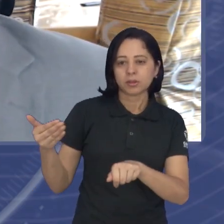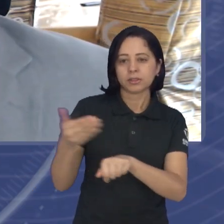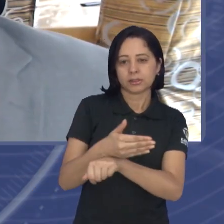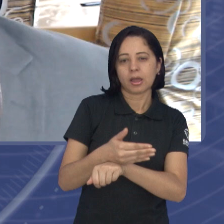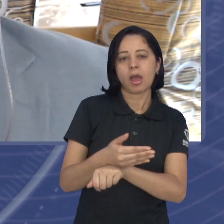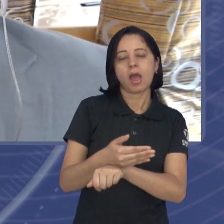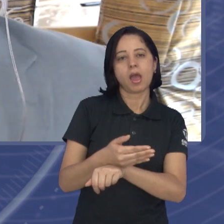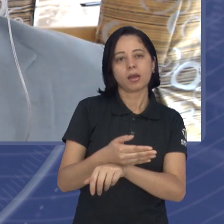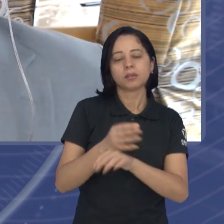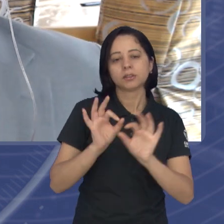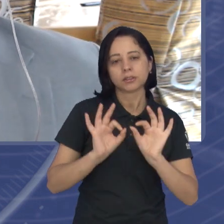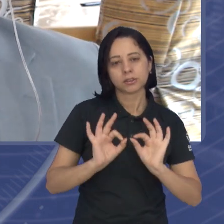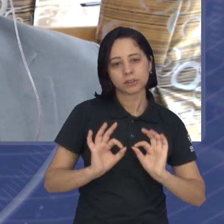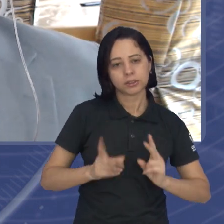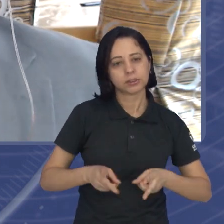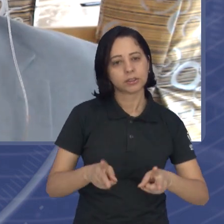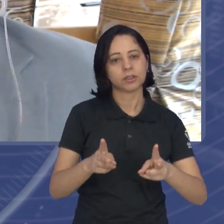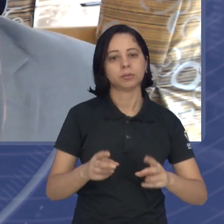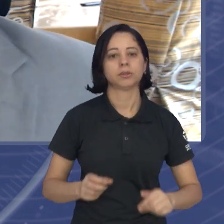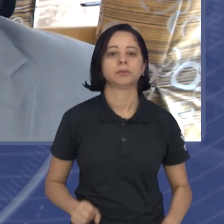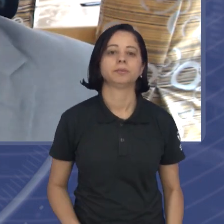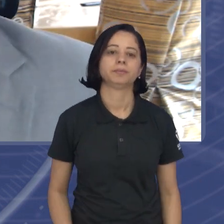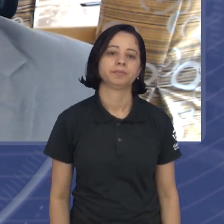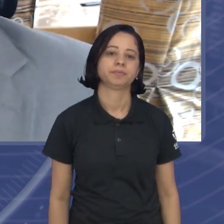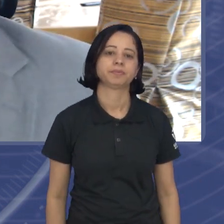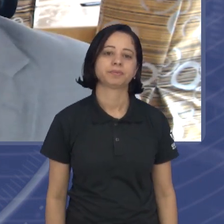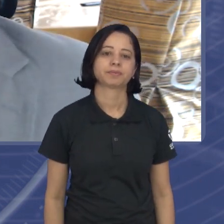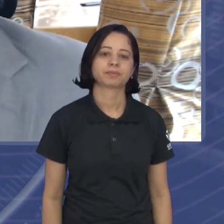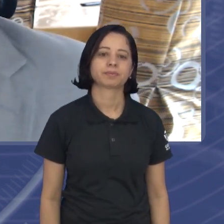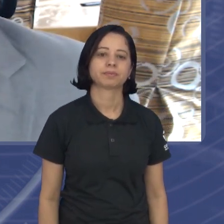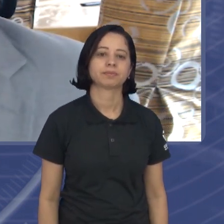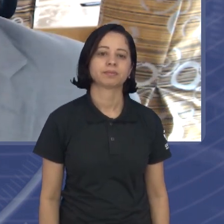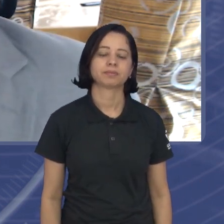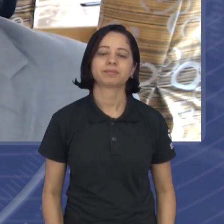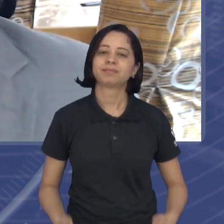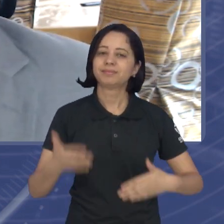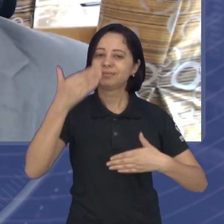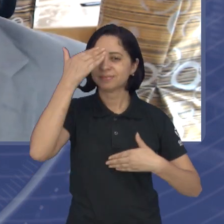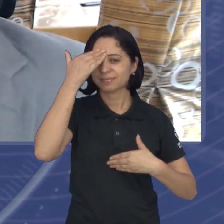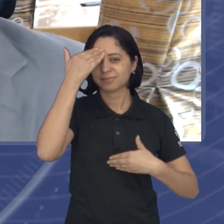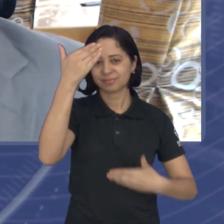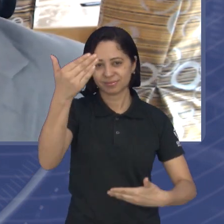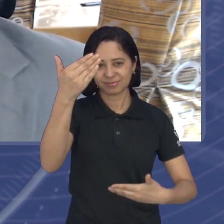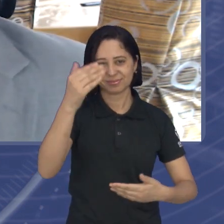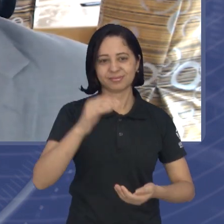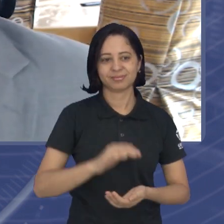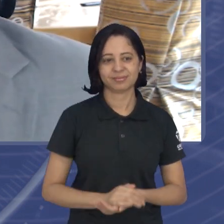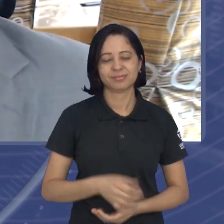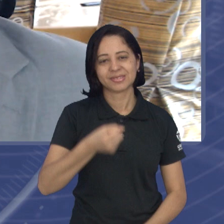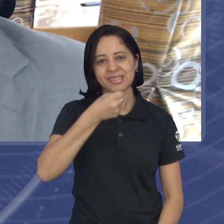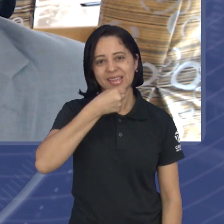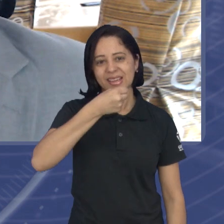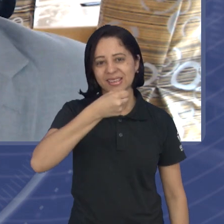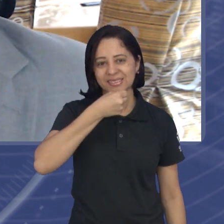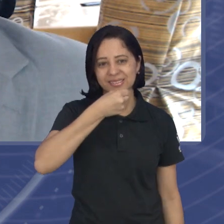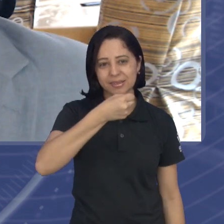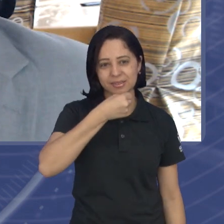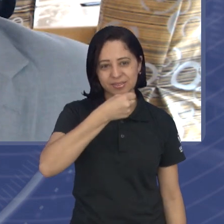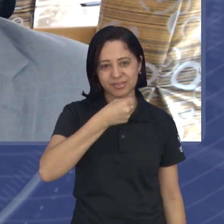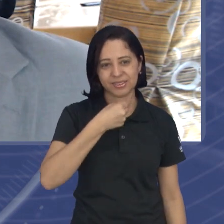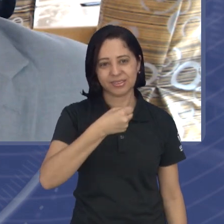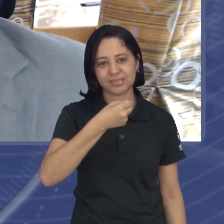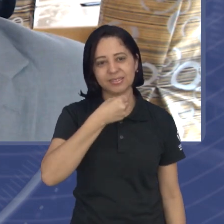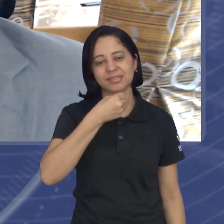a sociedade com isso. Sim, tá certo. Lucas, muito obrigada, viu, por participar aqui com a gente, dividir o